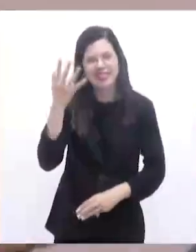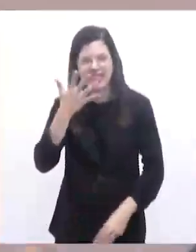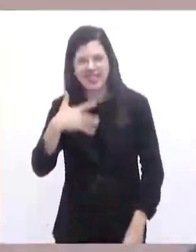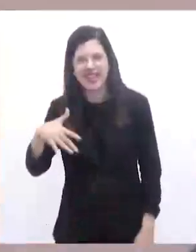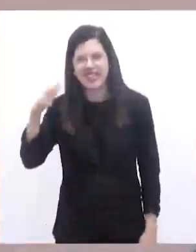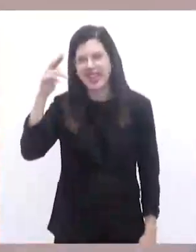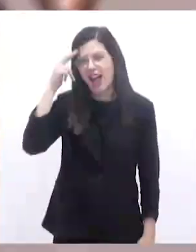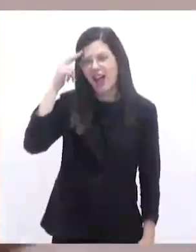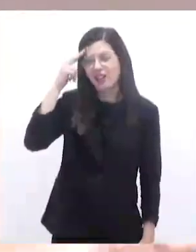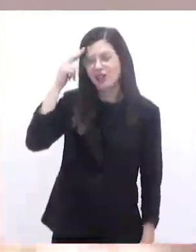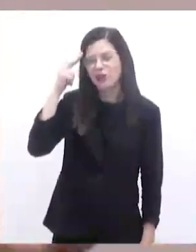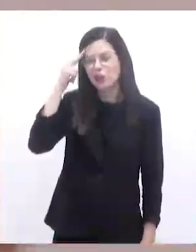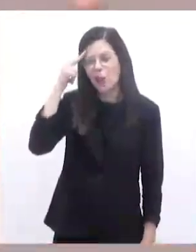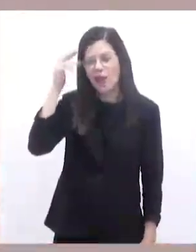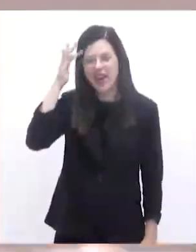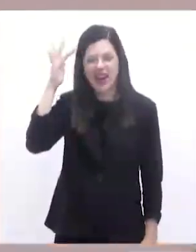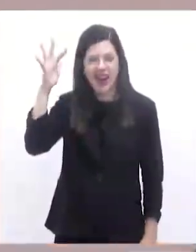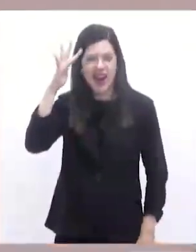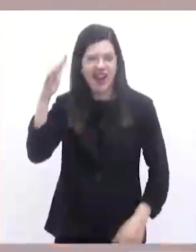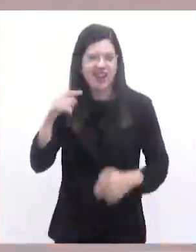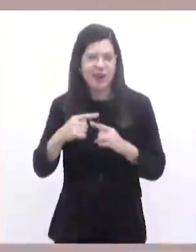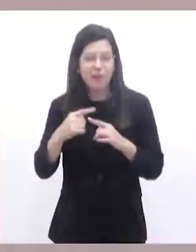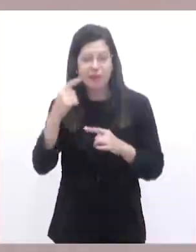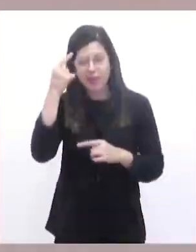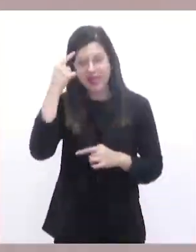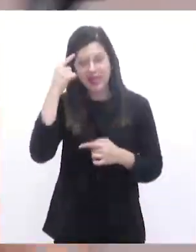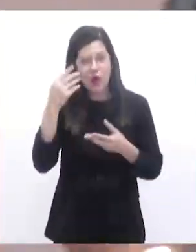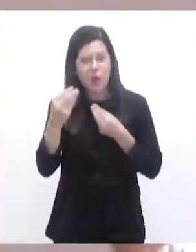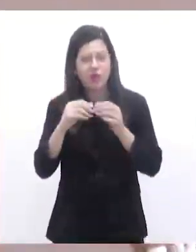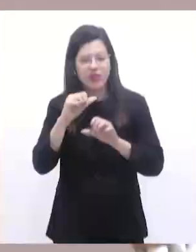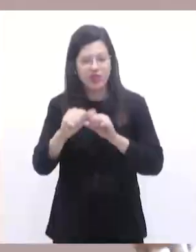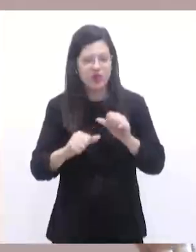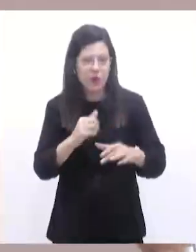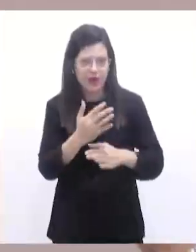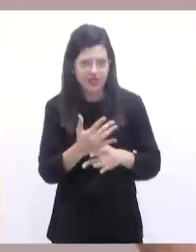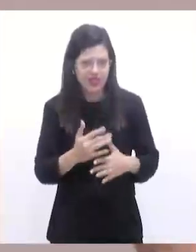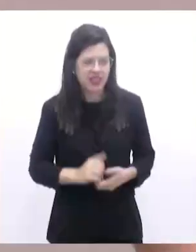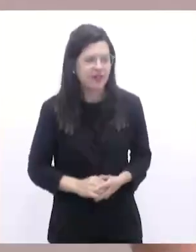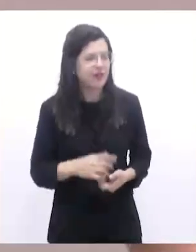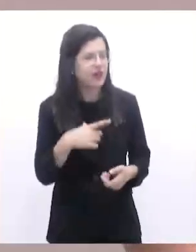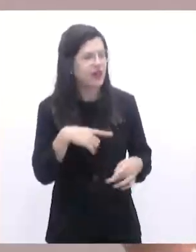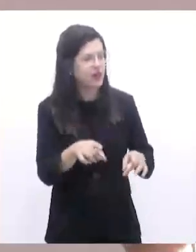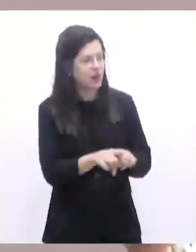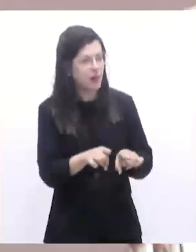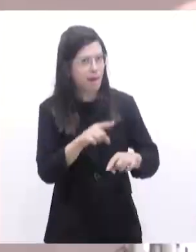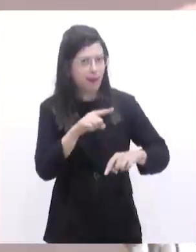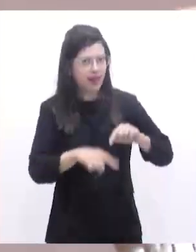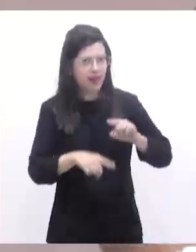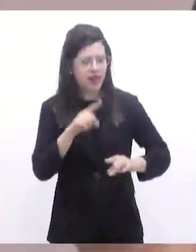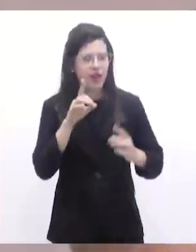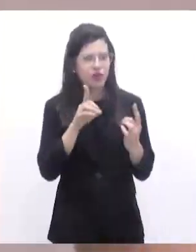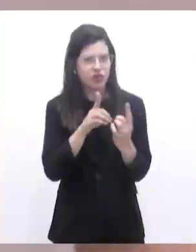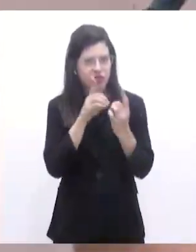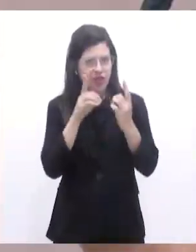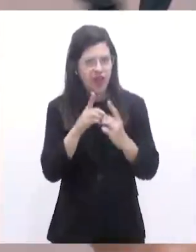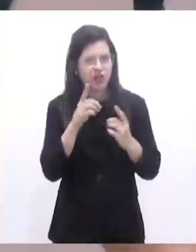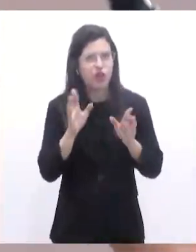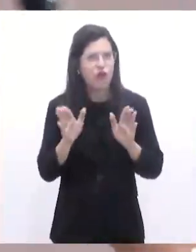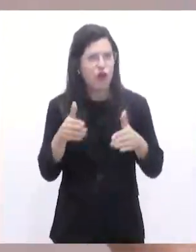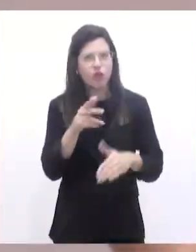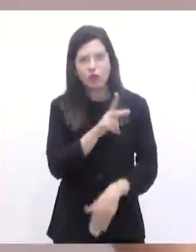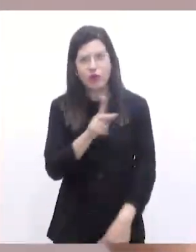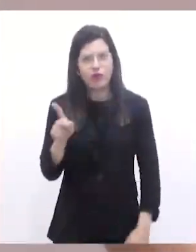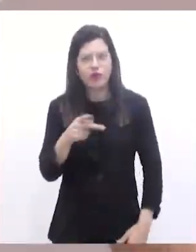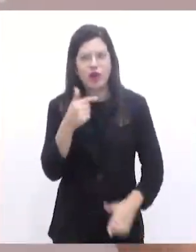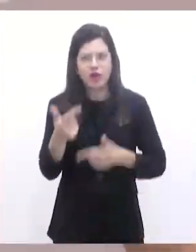sonhar e a pensar efetivamente como elas podem transformar a cidade. E Beatriz, tem também um material didático voltado para os professores que